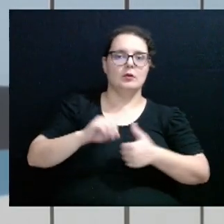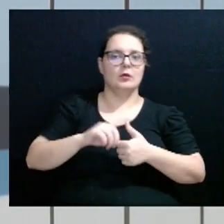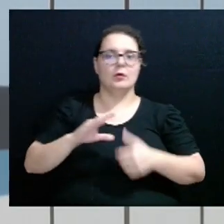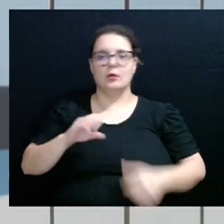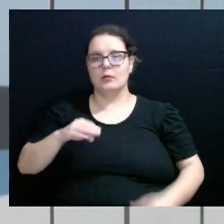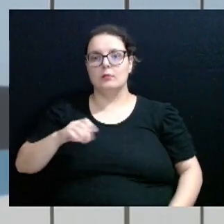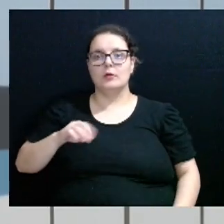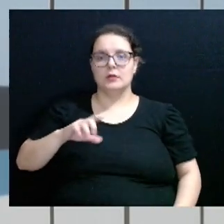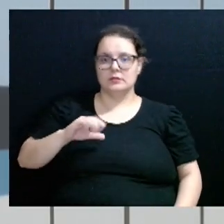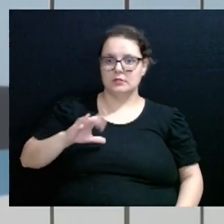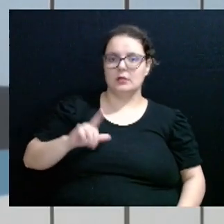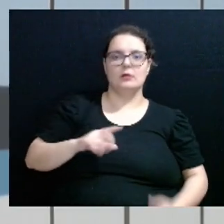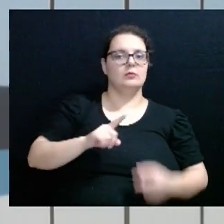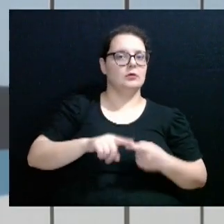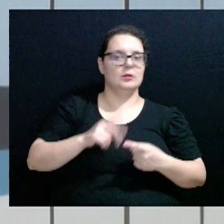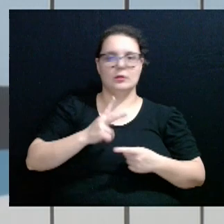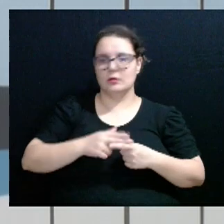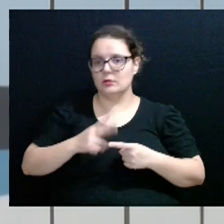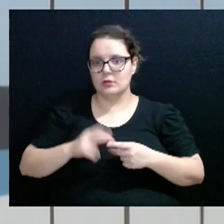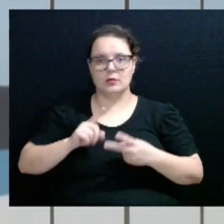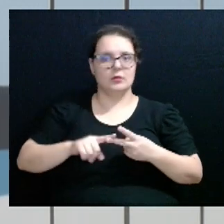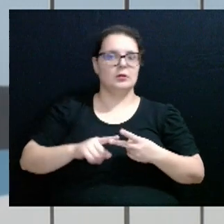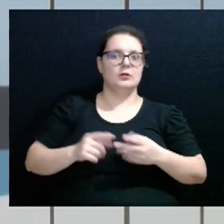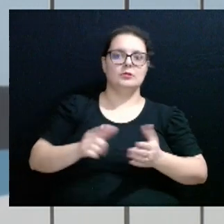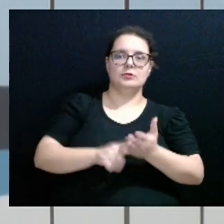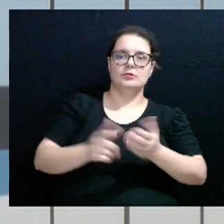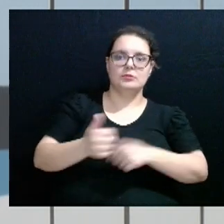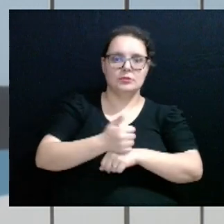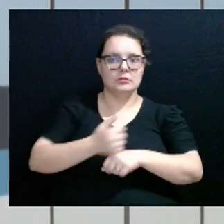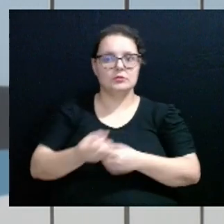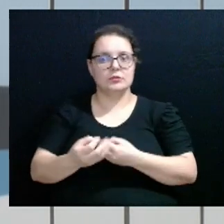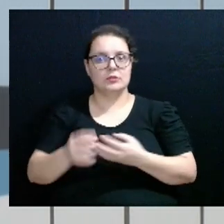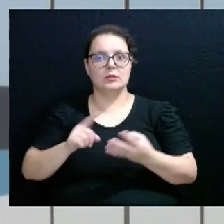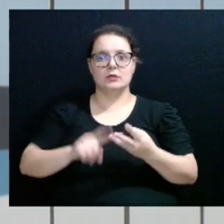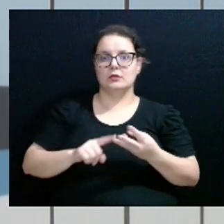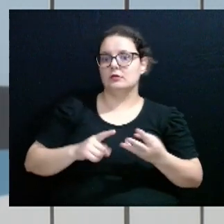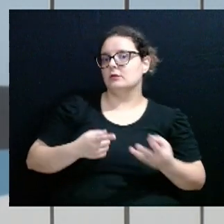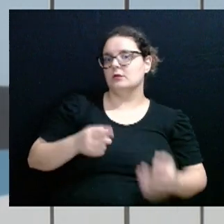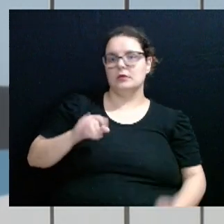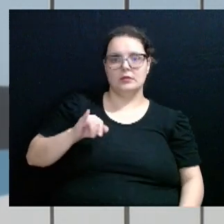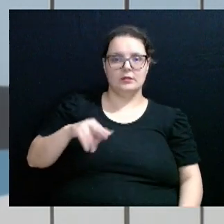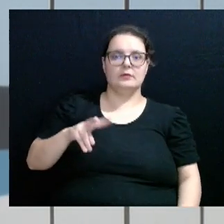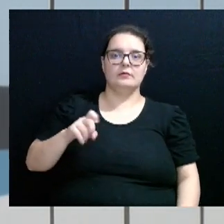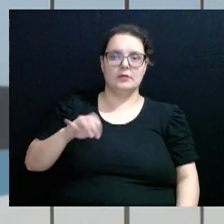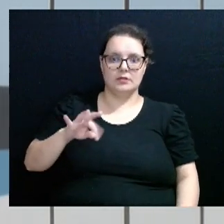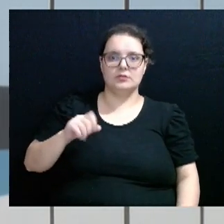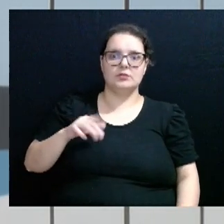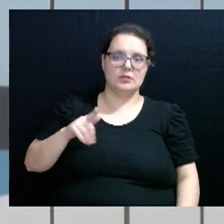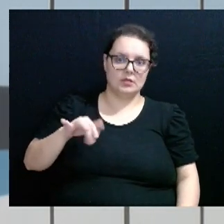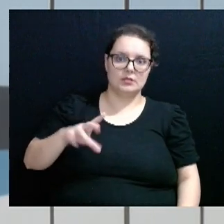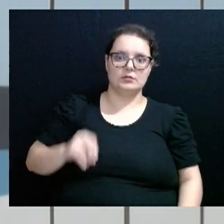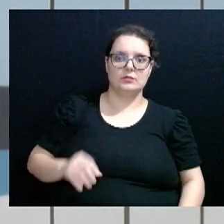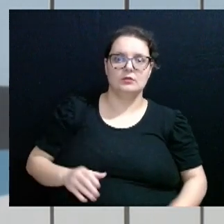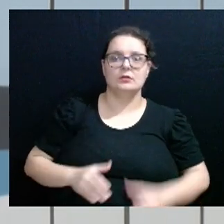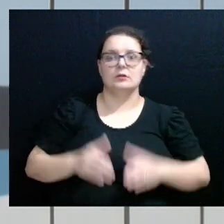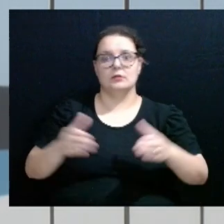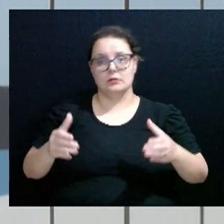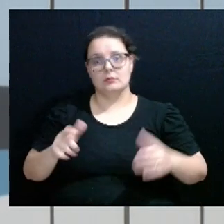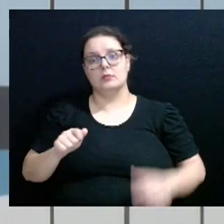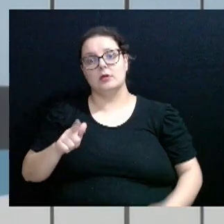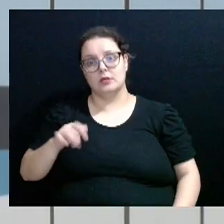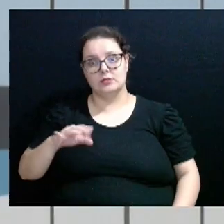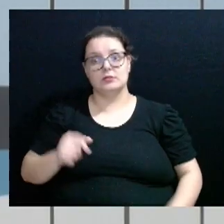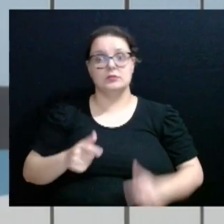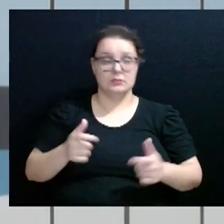editorial, jornalismo de dados, investigativo. Então se tornou uma agência muito grande, né? Então é muito